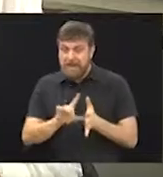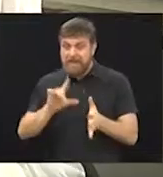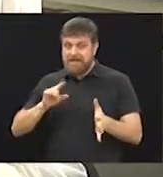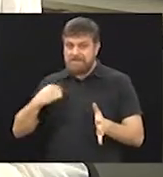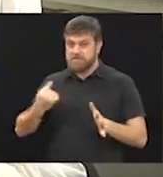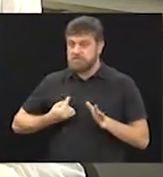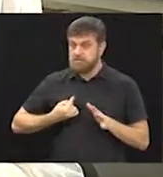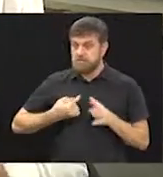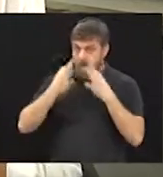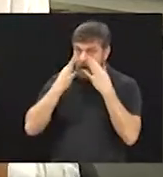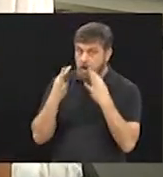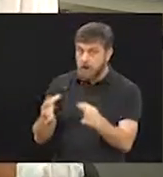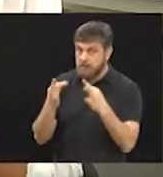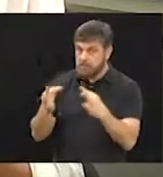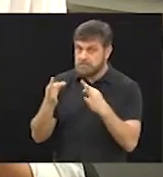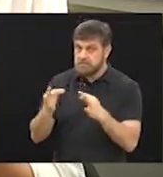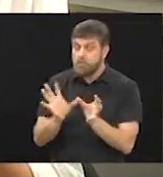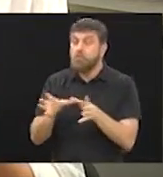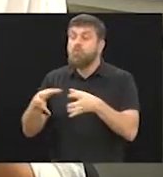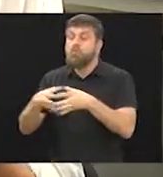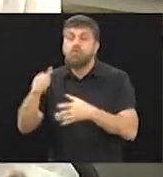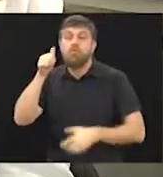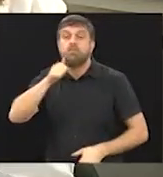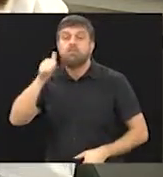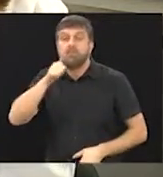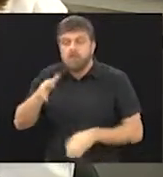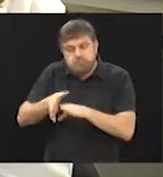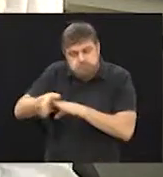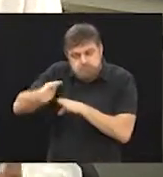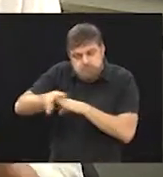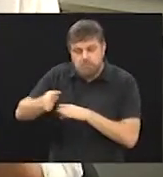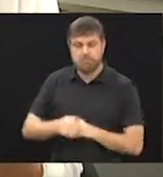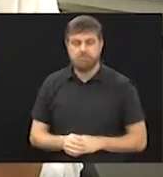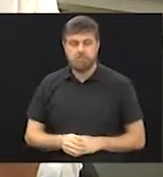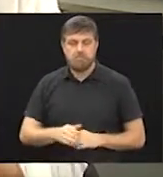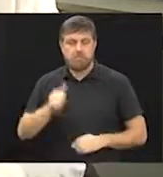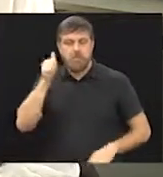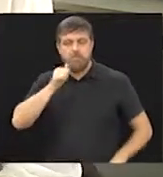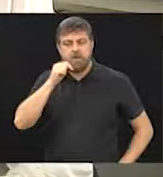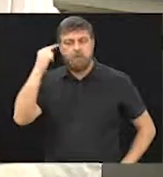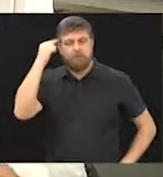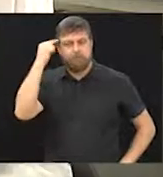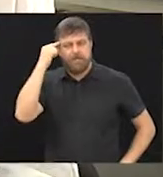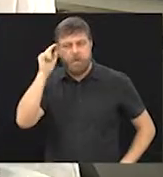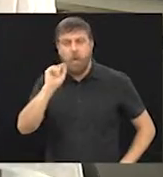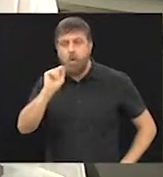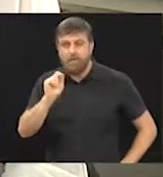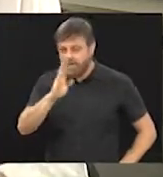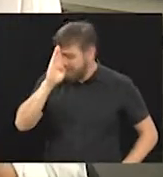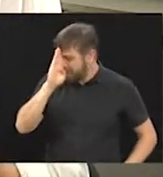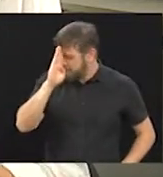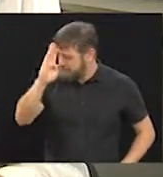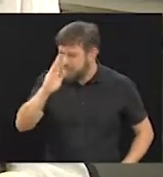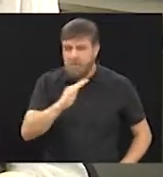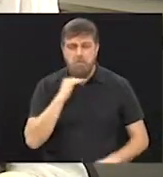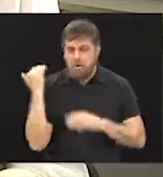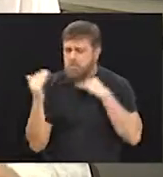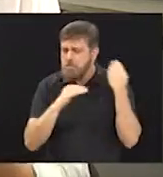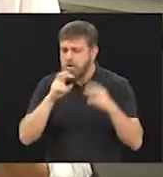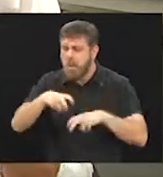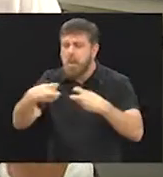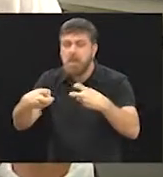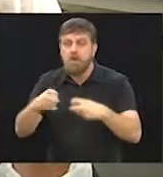uma chamada de atenção aí para nós, mulheres. Nós acreditamos que a doença o que mais mata as